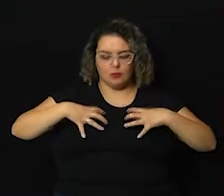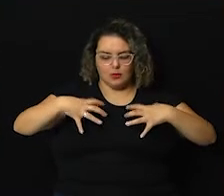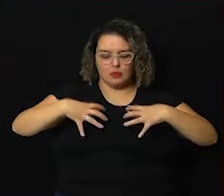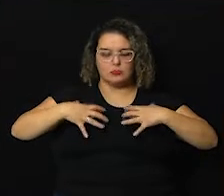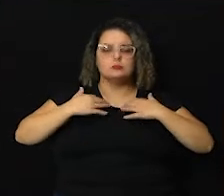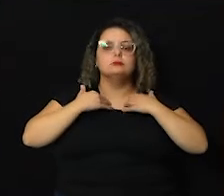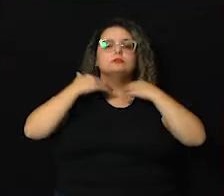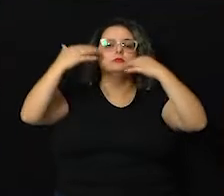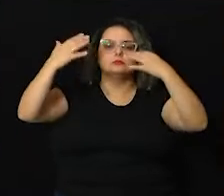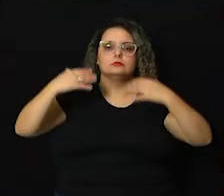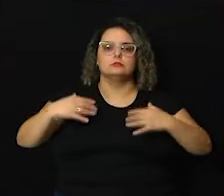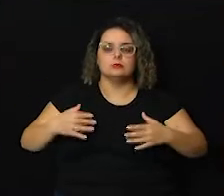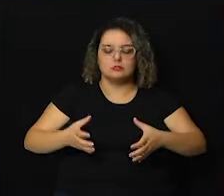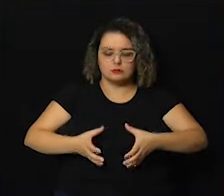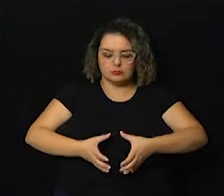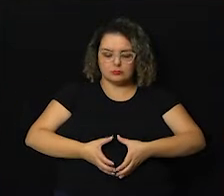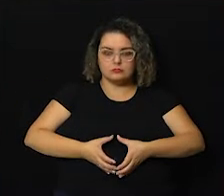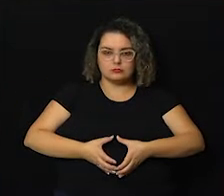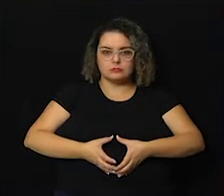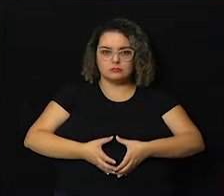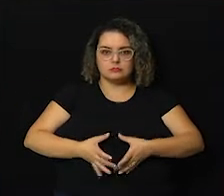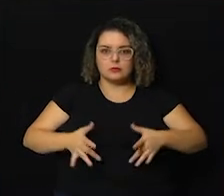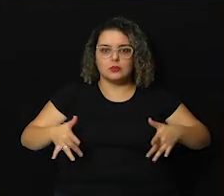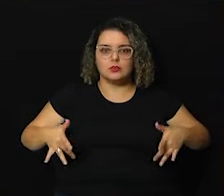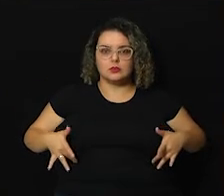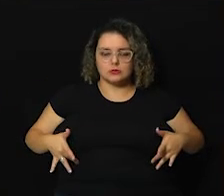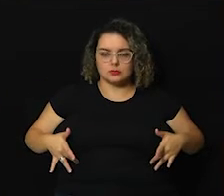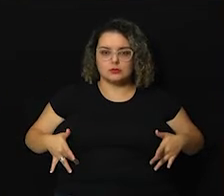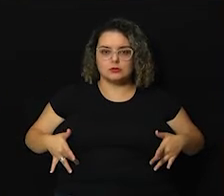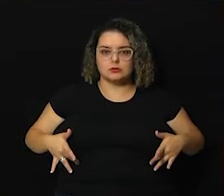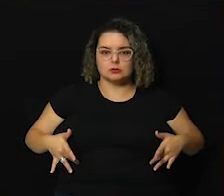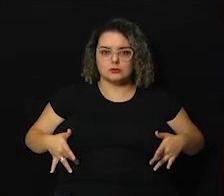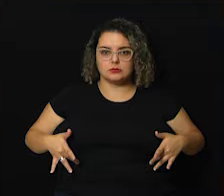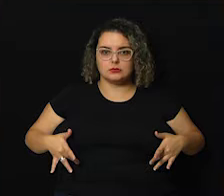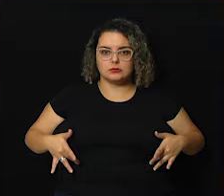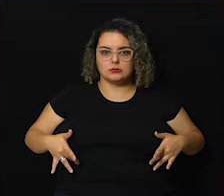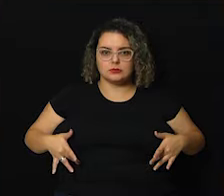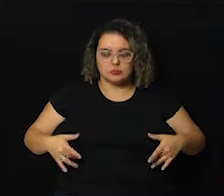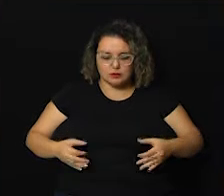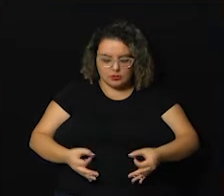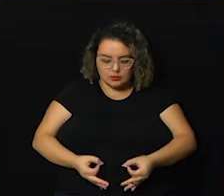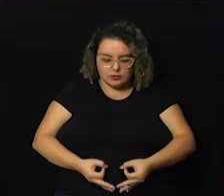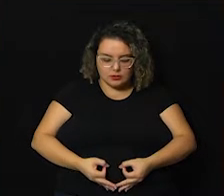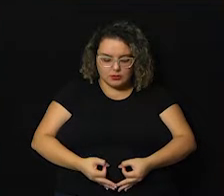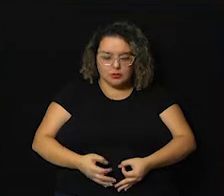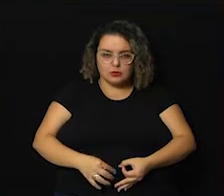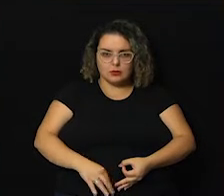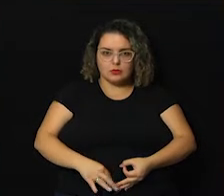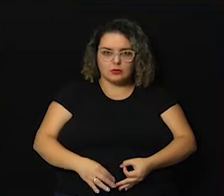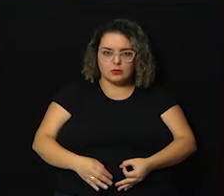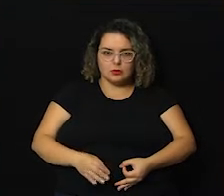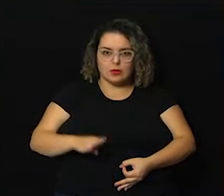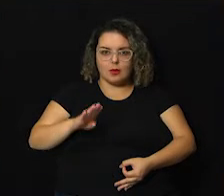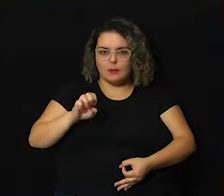por exemplo, estômago, os rins, o colo do útero, a bexiga. Bexiga